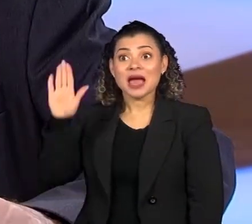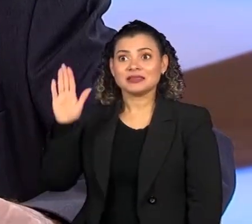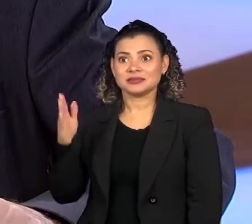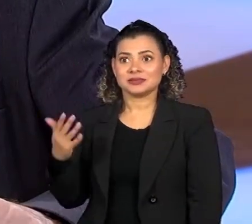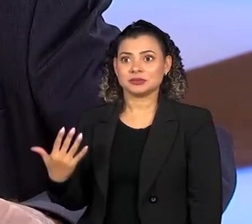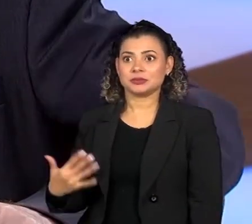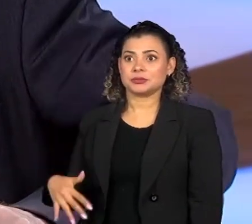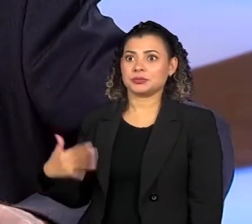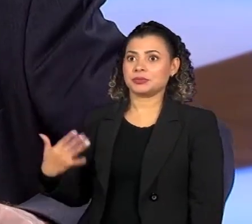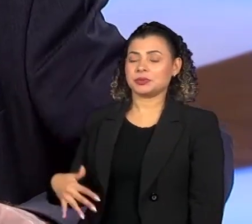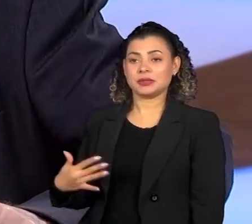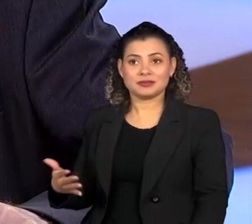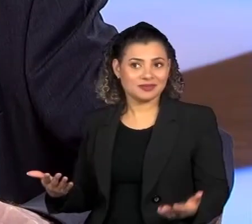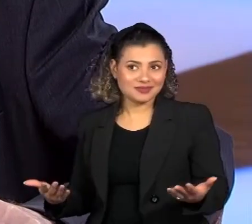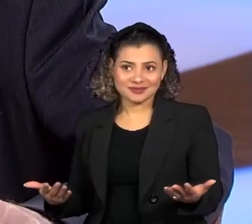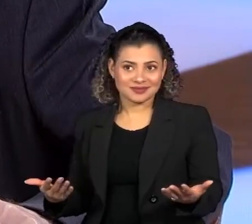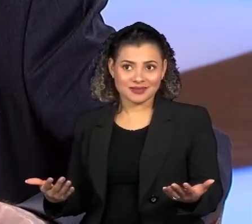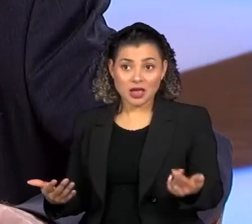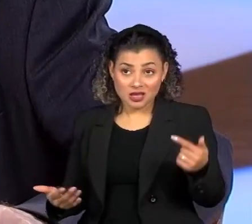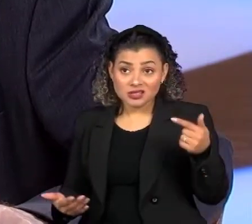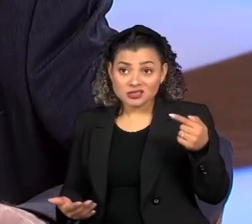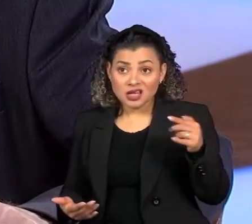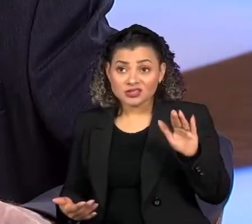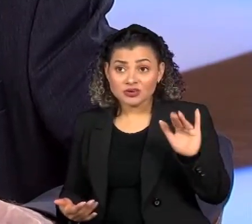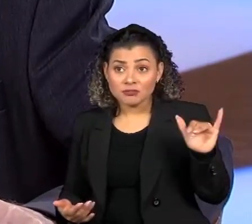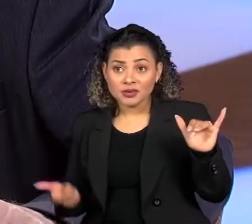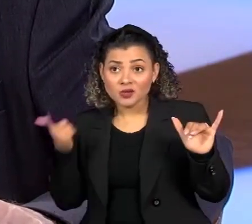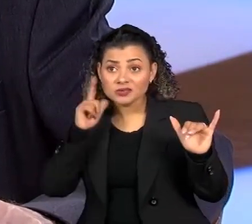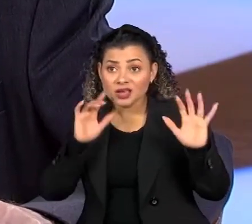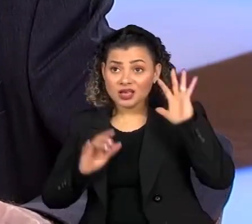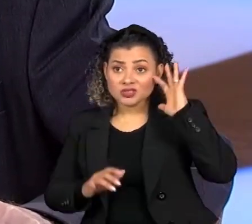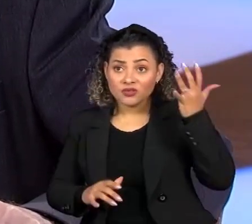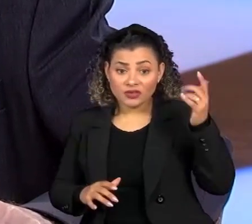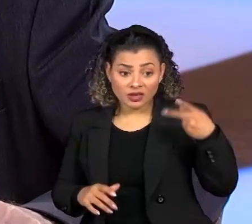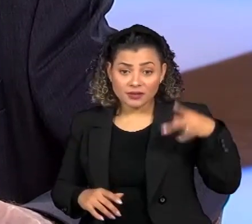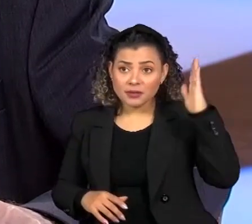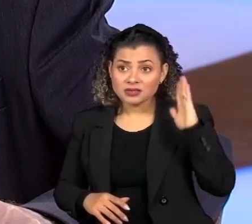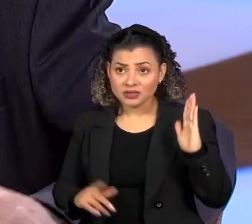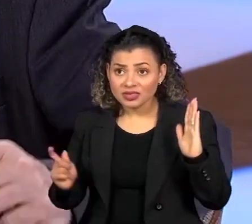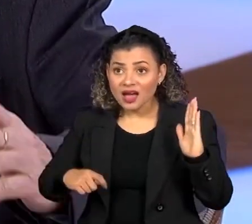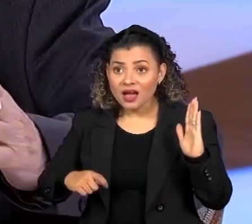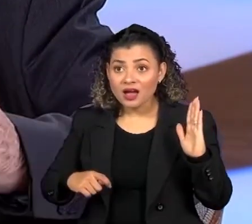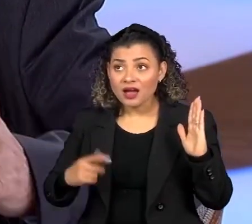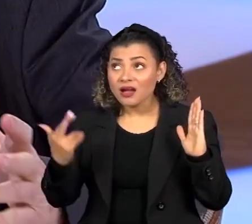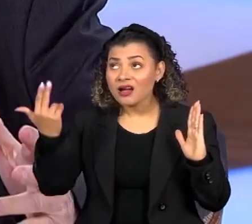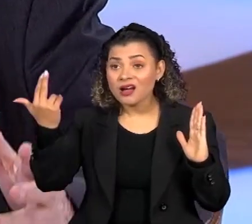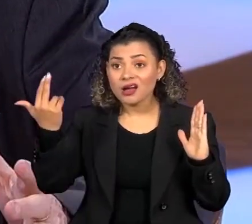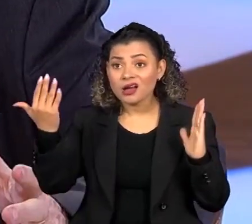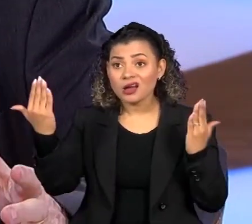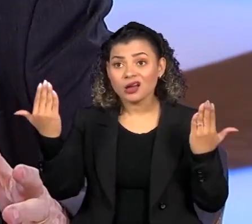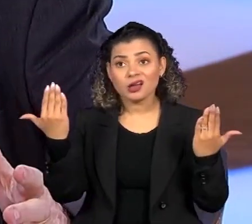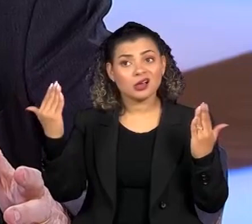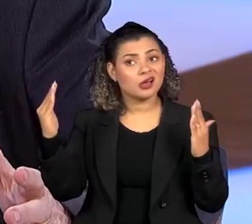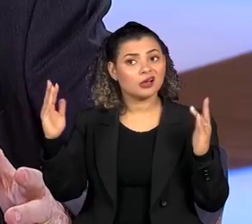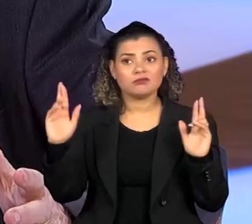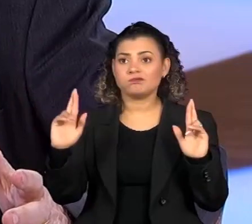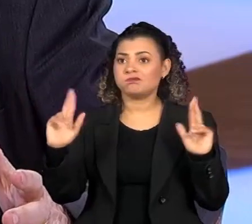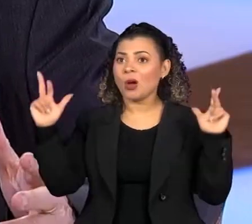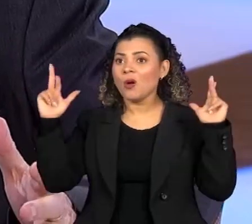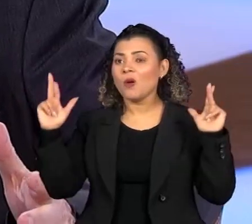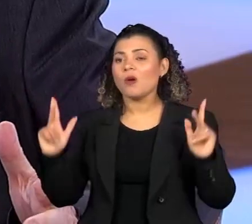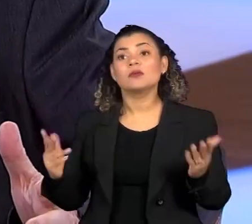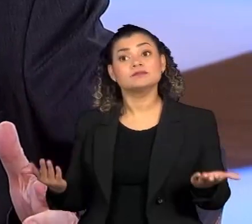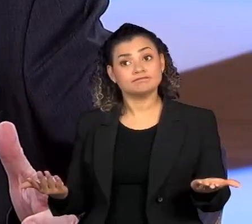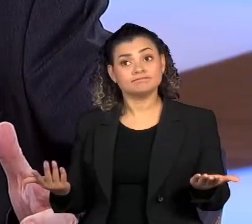de reais não é com sete bilhões de reais que nós vamos resolver nosso problema compare os orçamentos